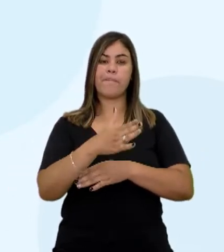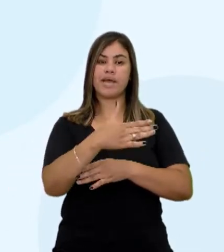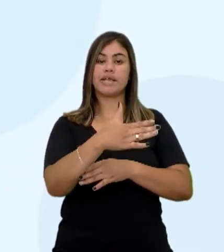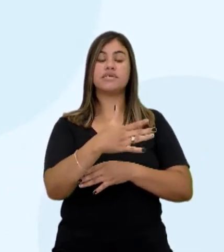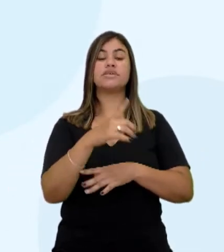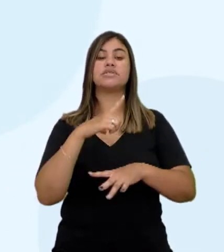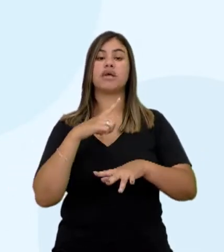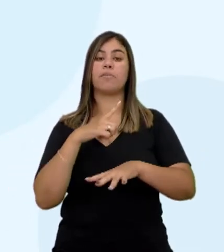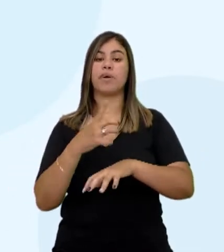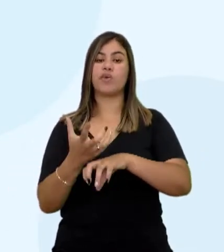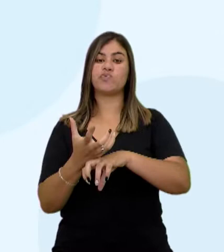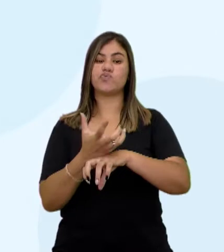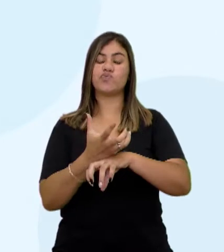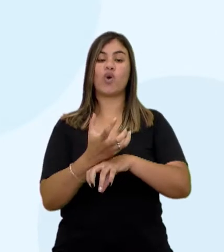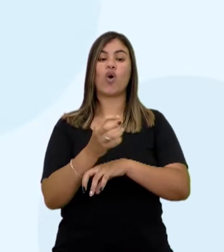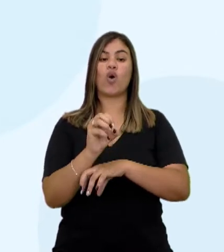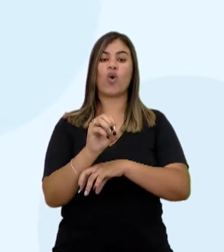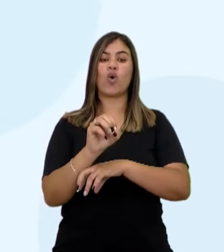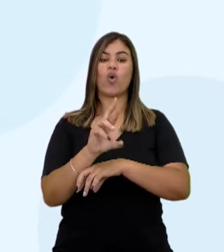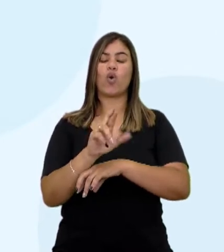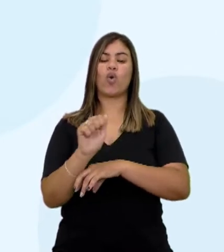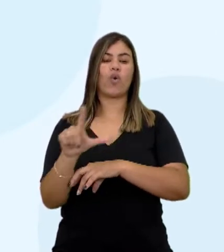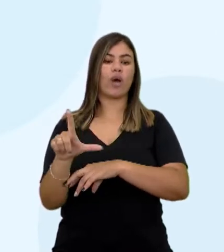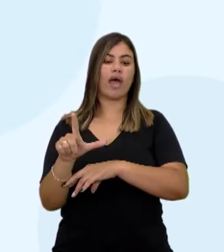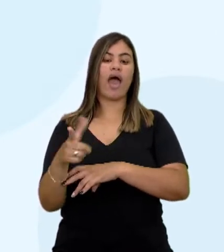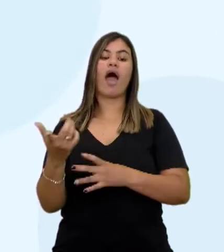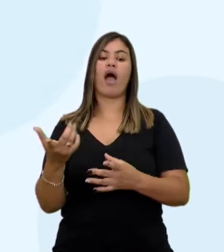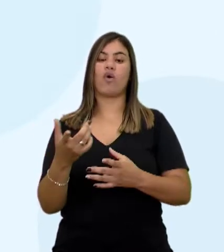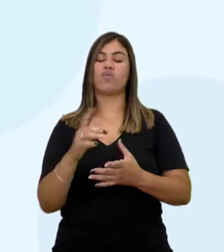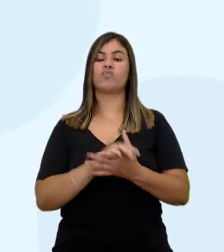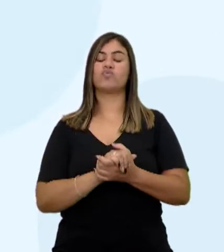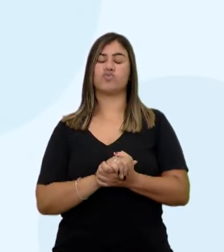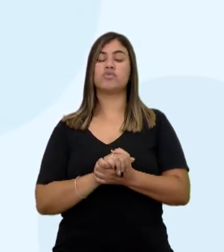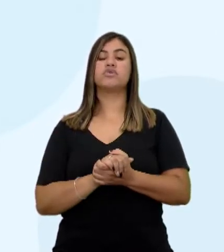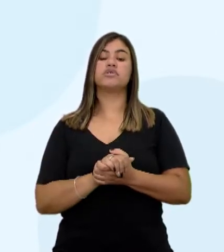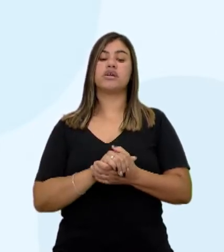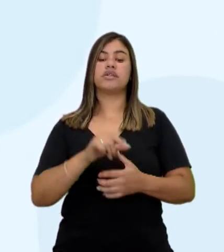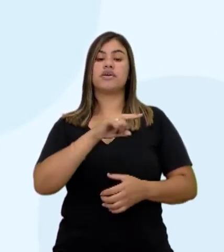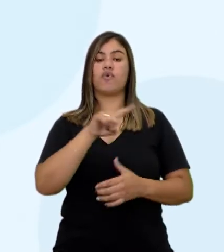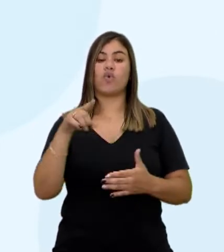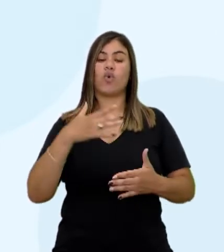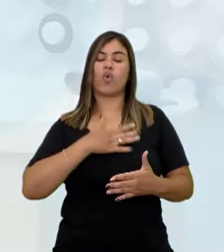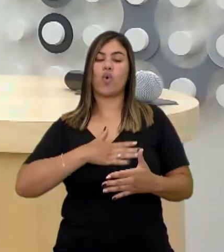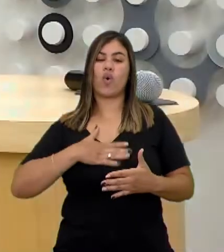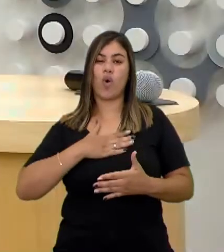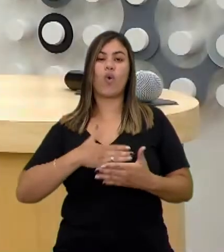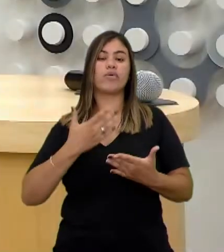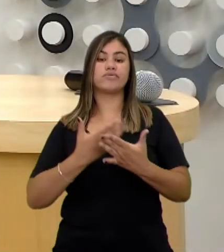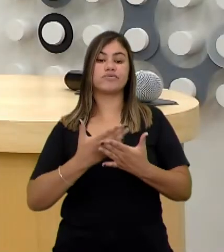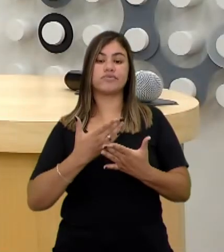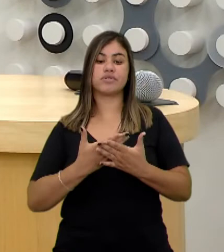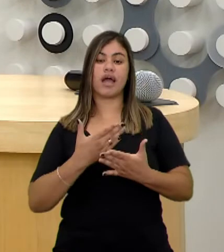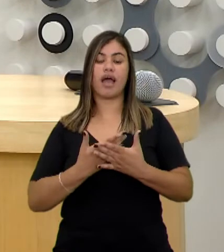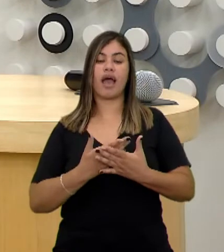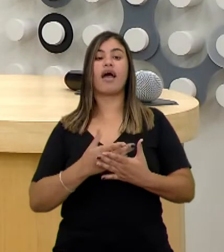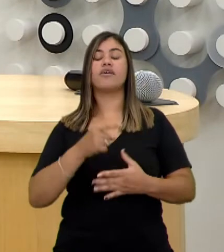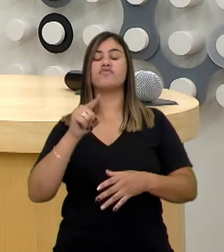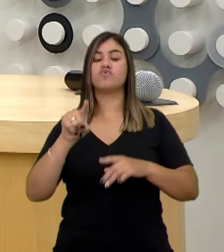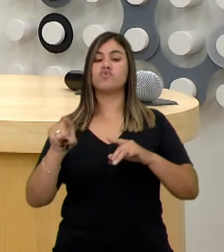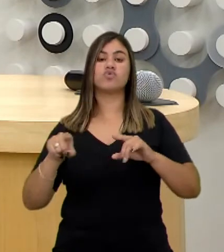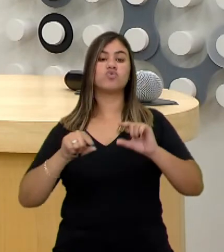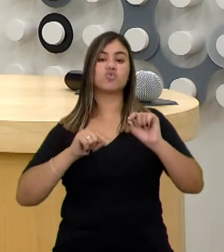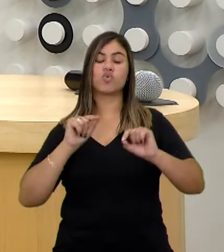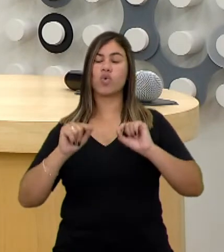estudos aí, né, para quem gosta de estudar esse período, né, pode fazer, né, estudar geologia, vai ver que, né,